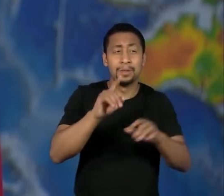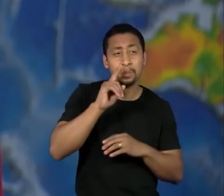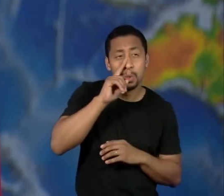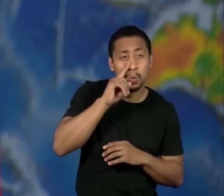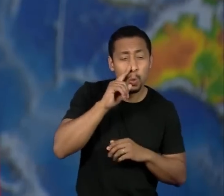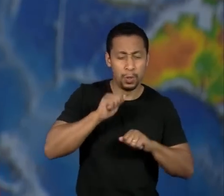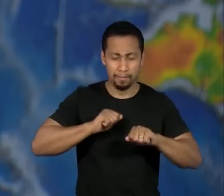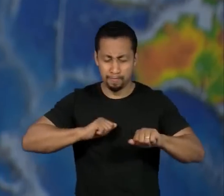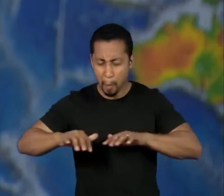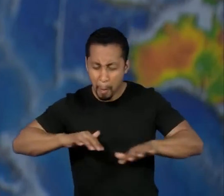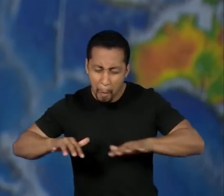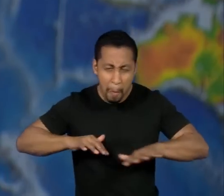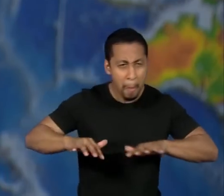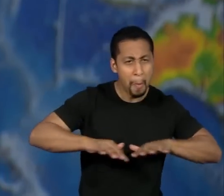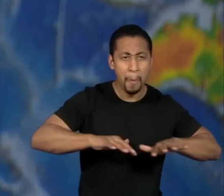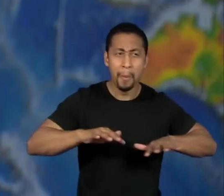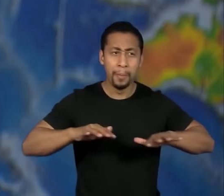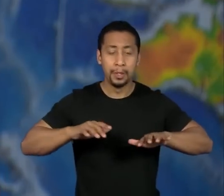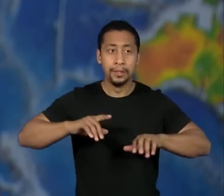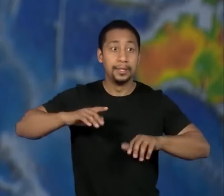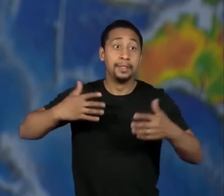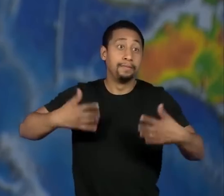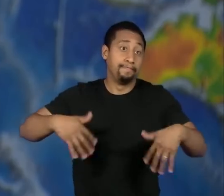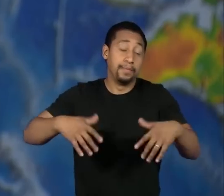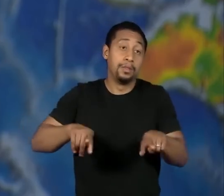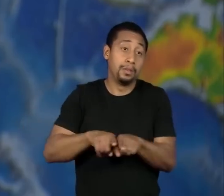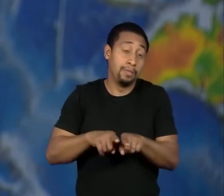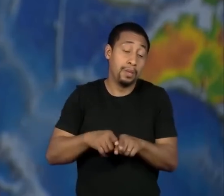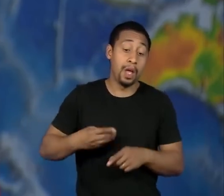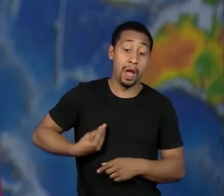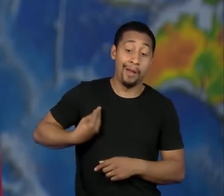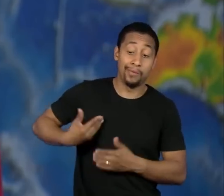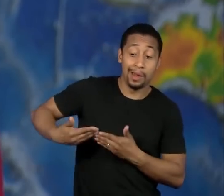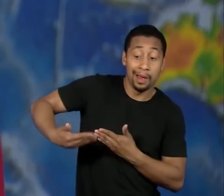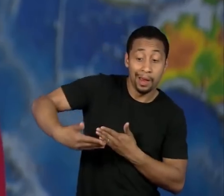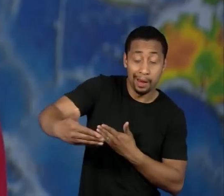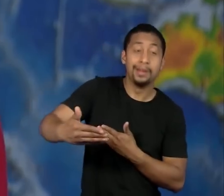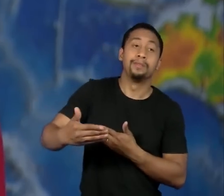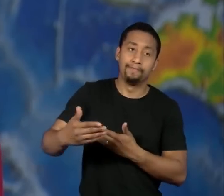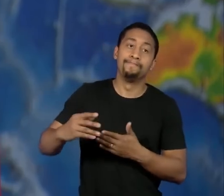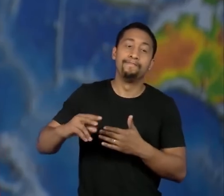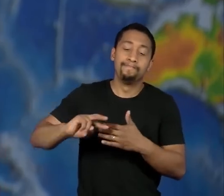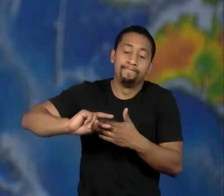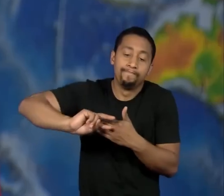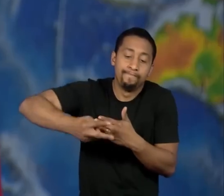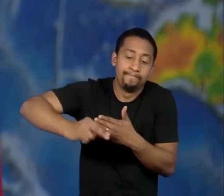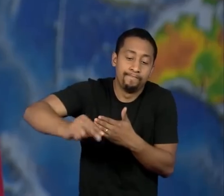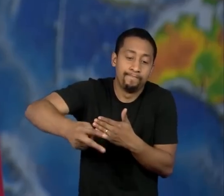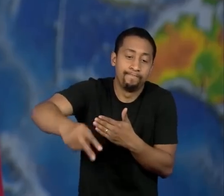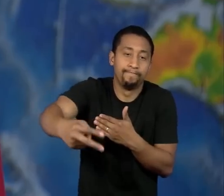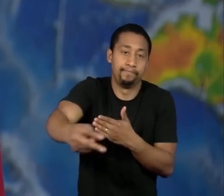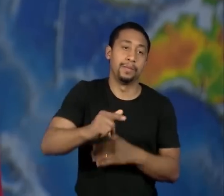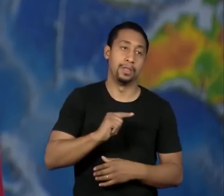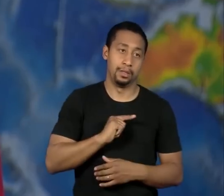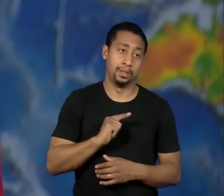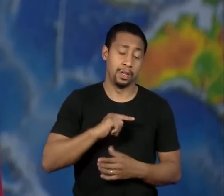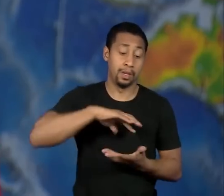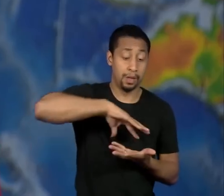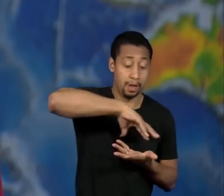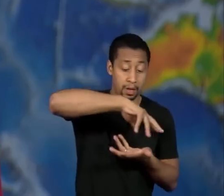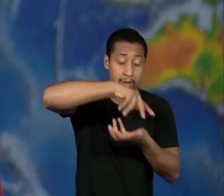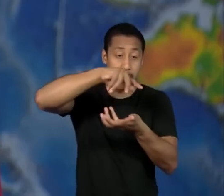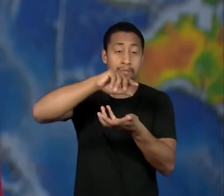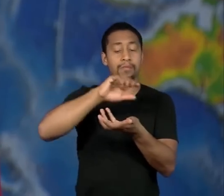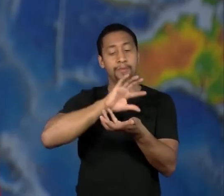sísmico imediato, mas também na vida a longo prazo. Então, todas essas esferas da Terra,